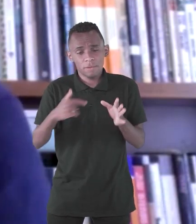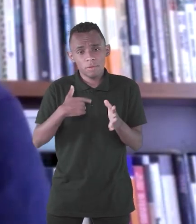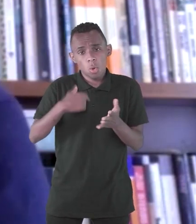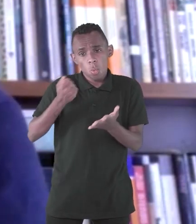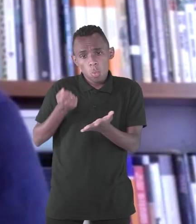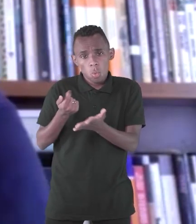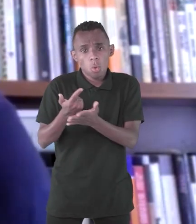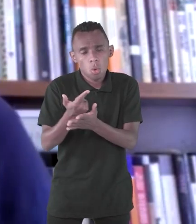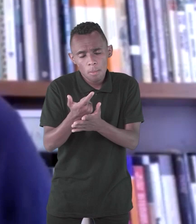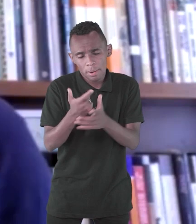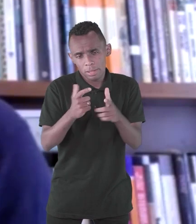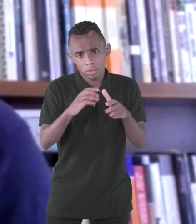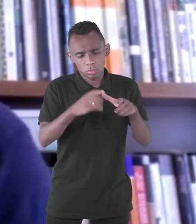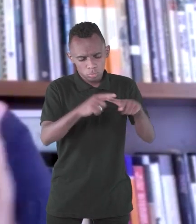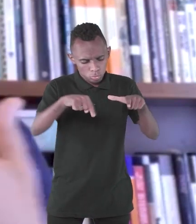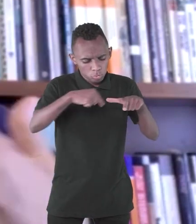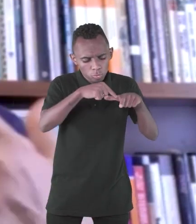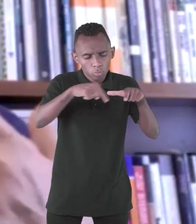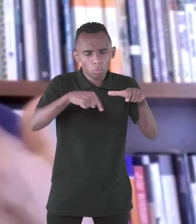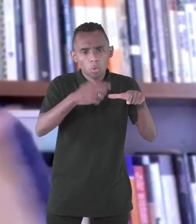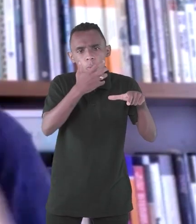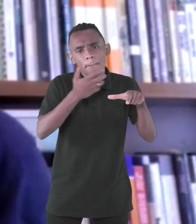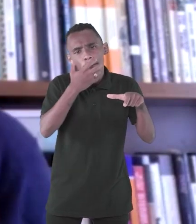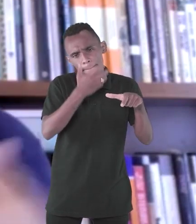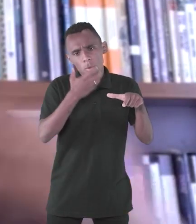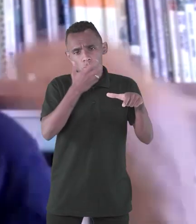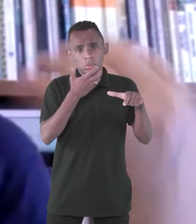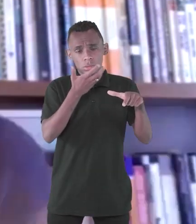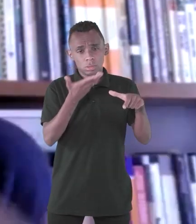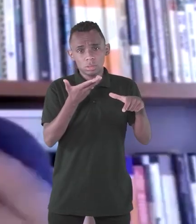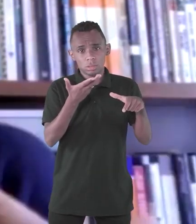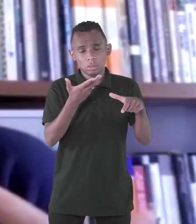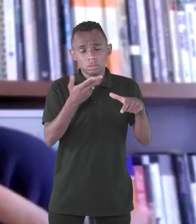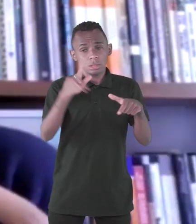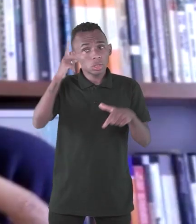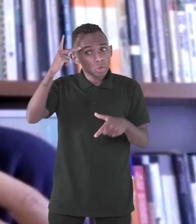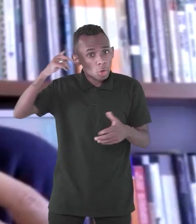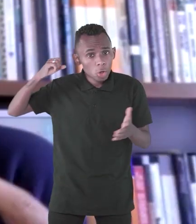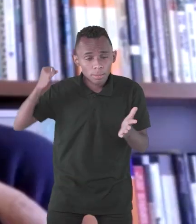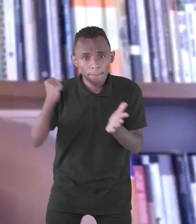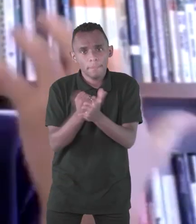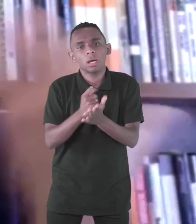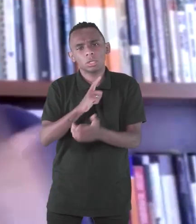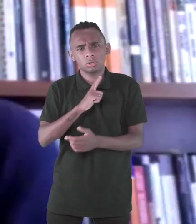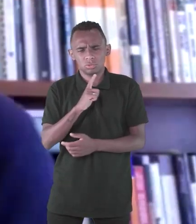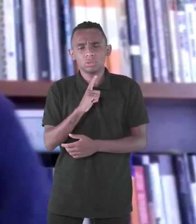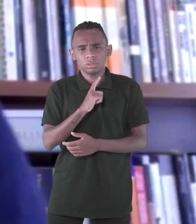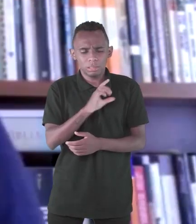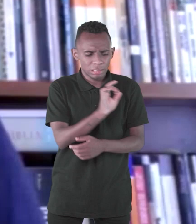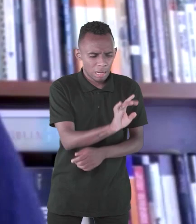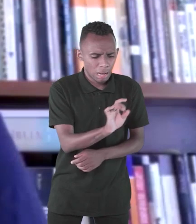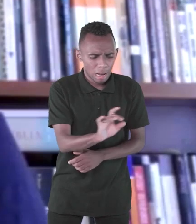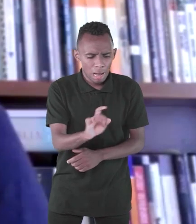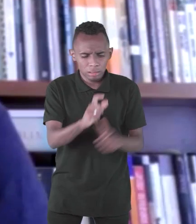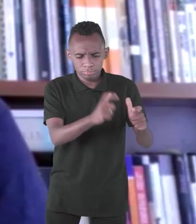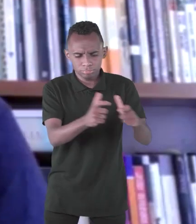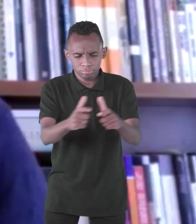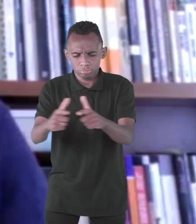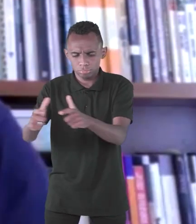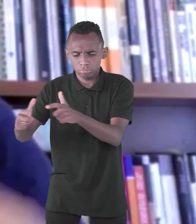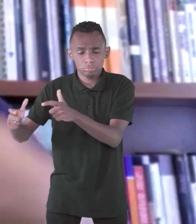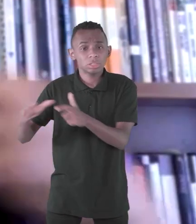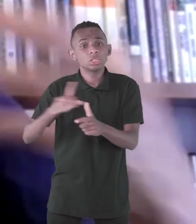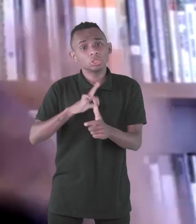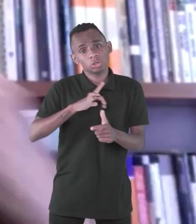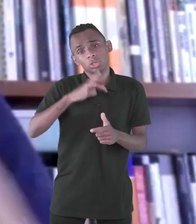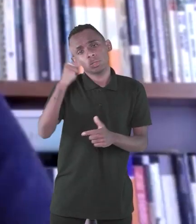os livros e os discos, eles estavam juntos pelas histórias que eles traziam. Cada disco tinha uma história.